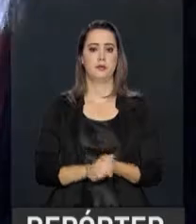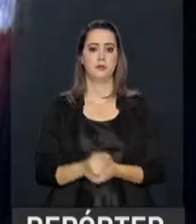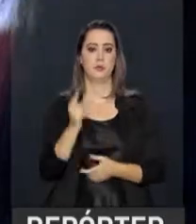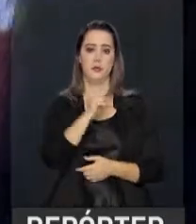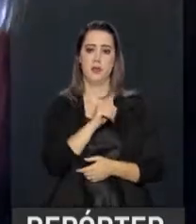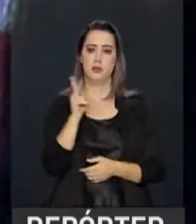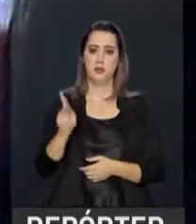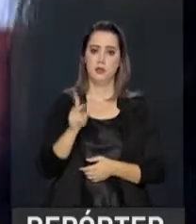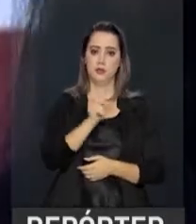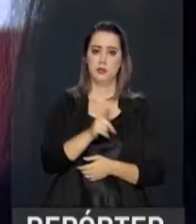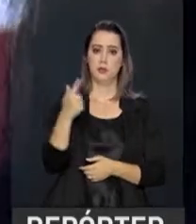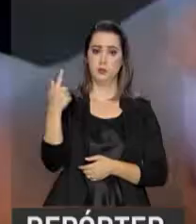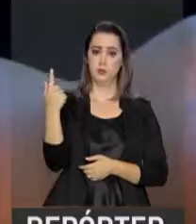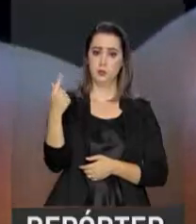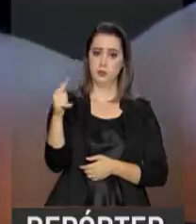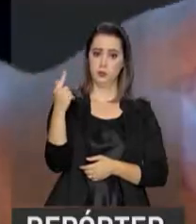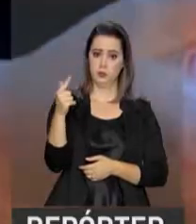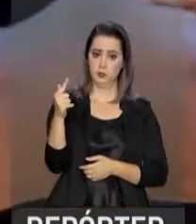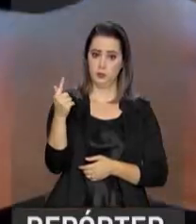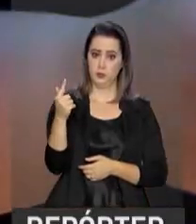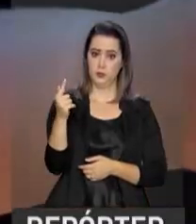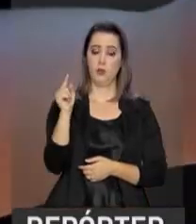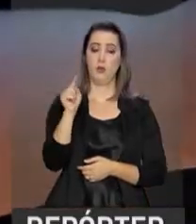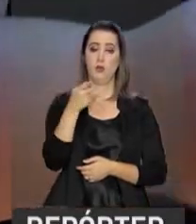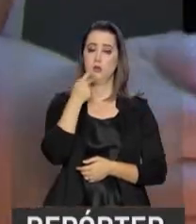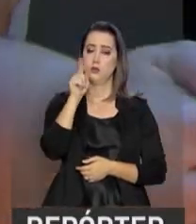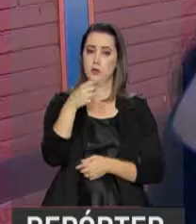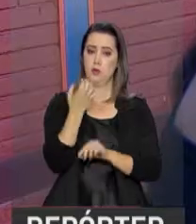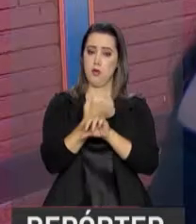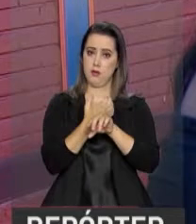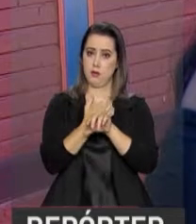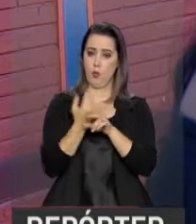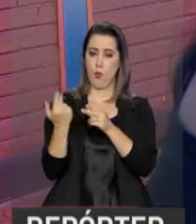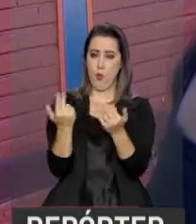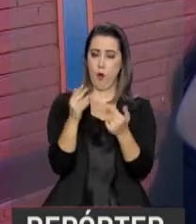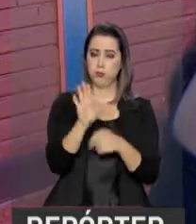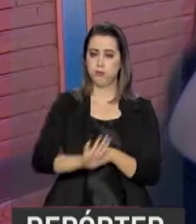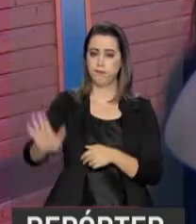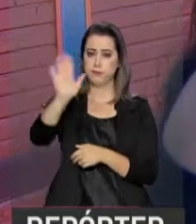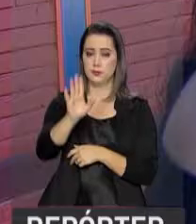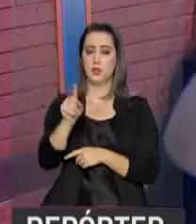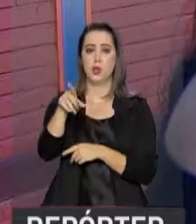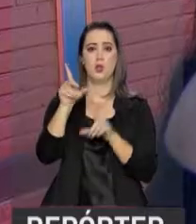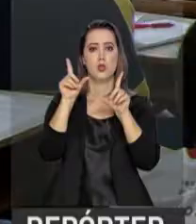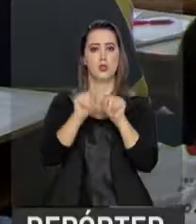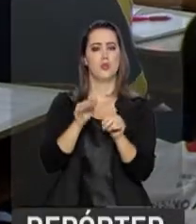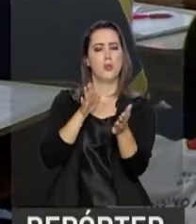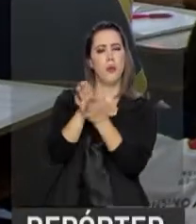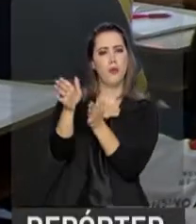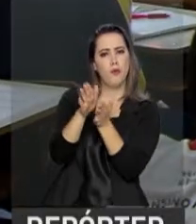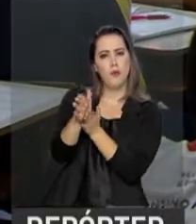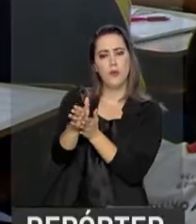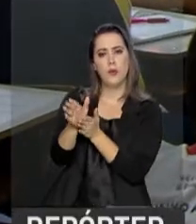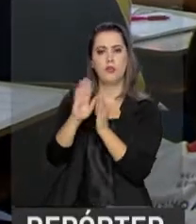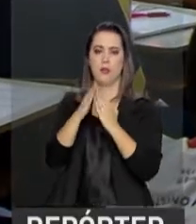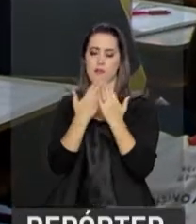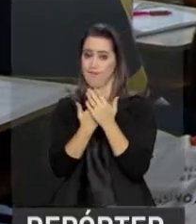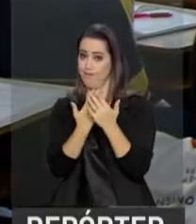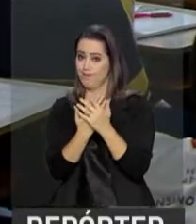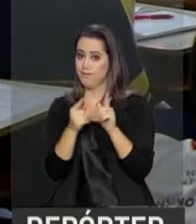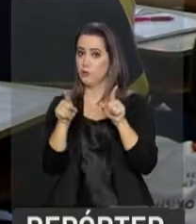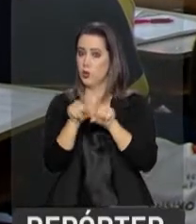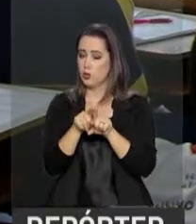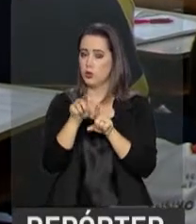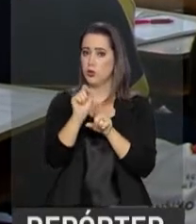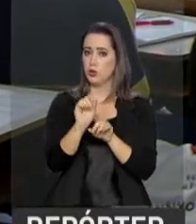esta professora de geografia, a base comum curricular, além de reduzir a evasão escolar, vai ajudar alunos e